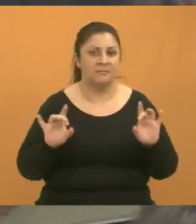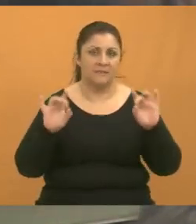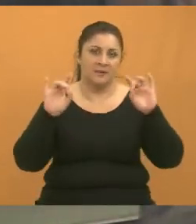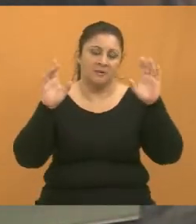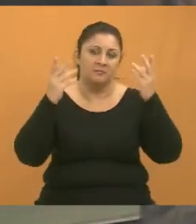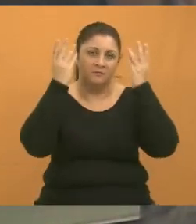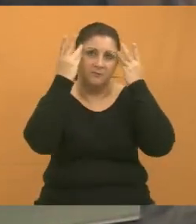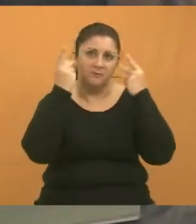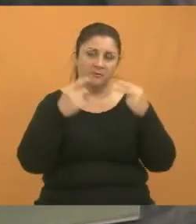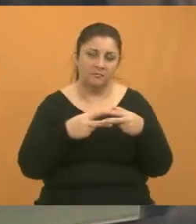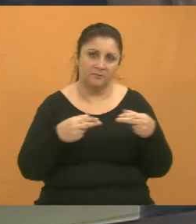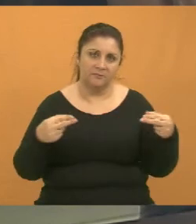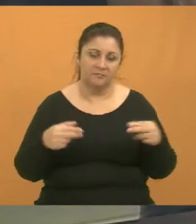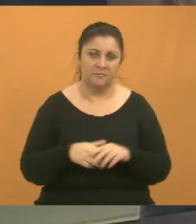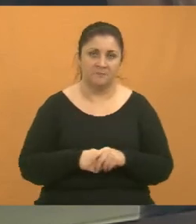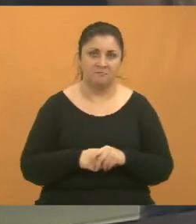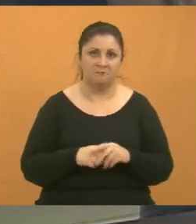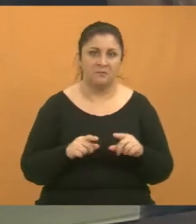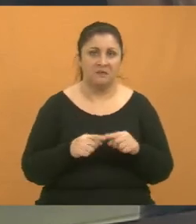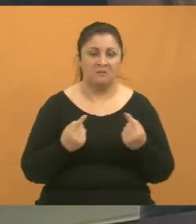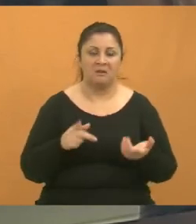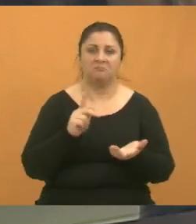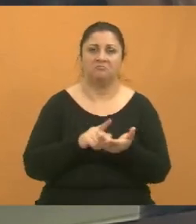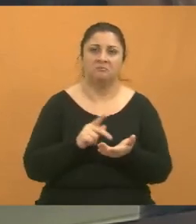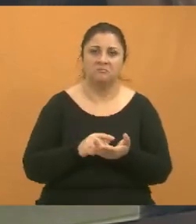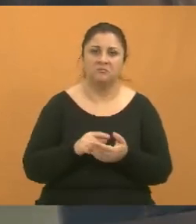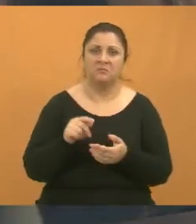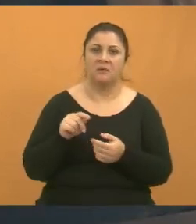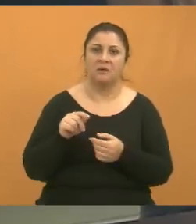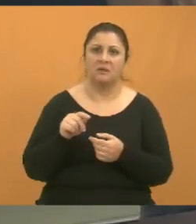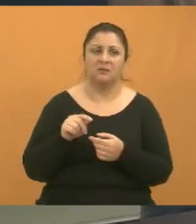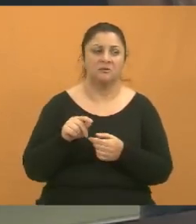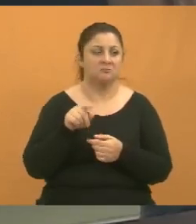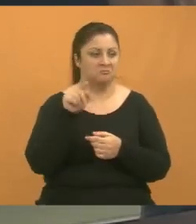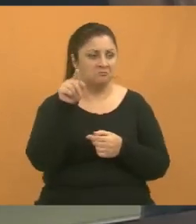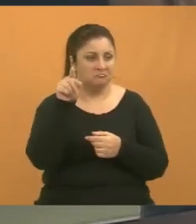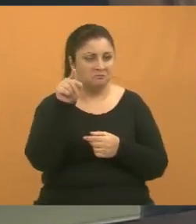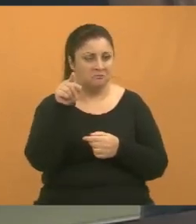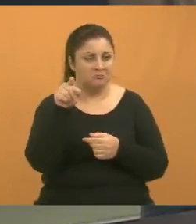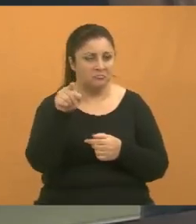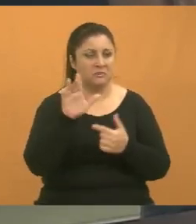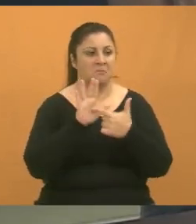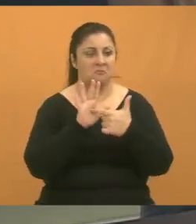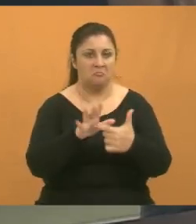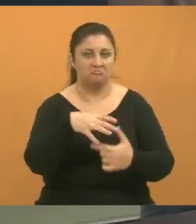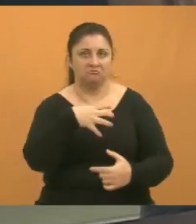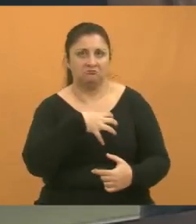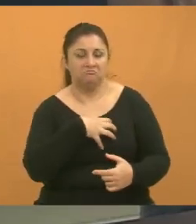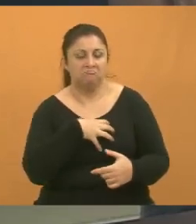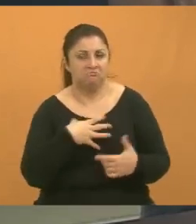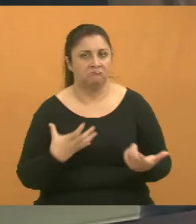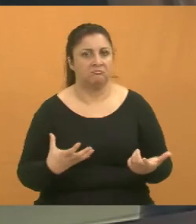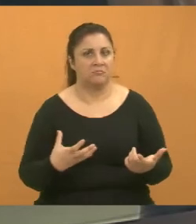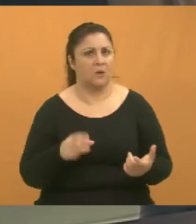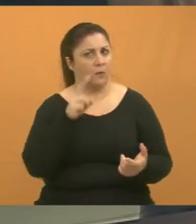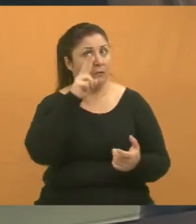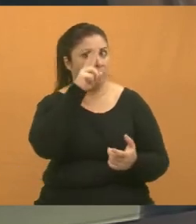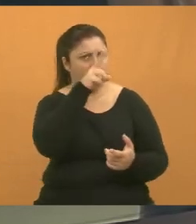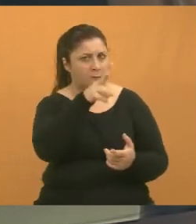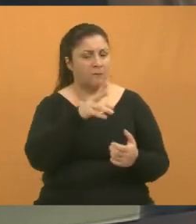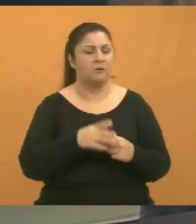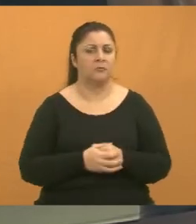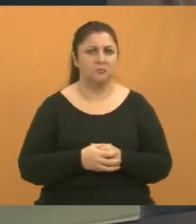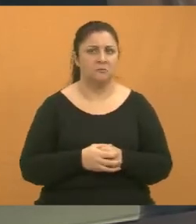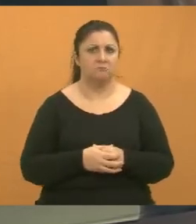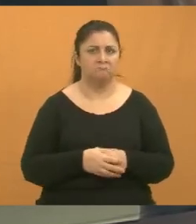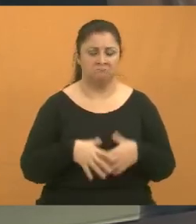dos animais, mas, de fato, você demonstra isso de uma forma muito mais forte, mais